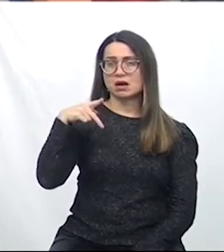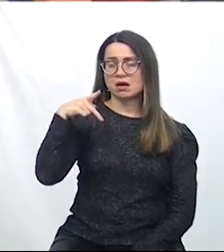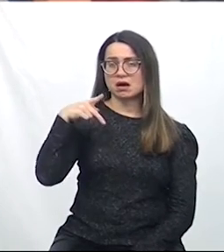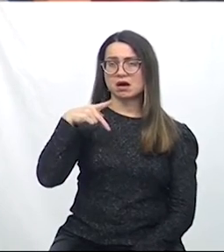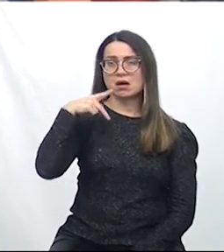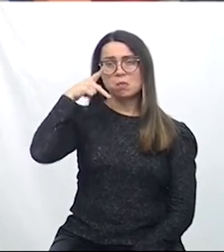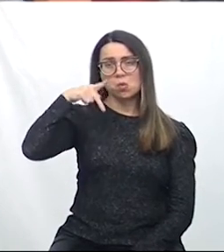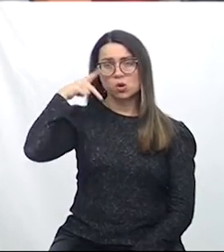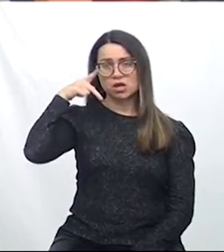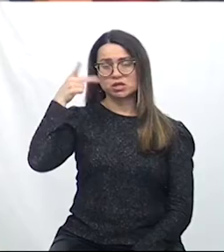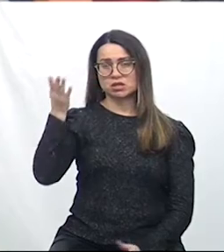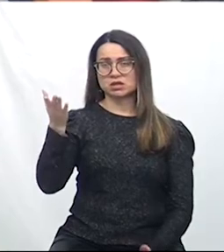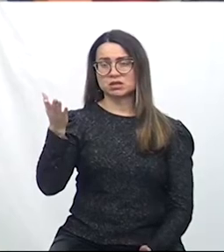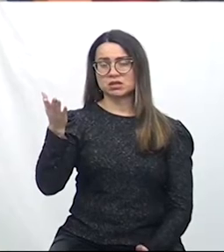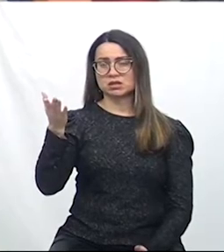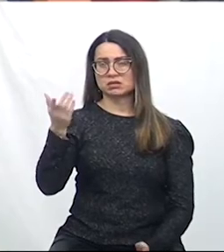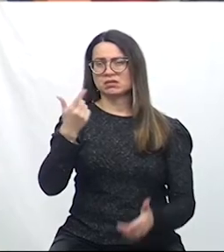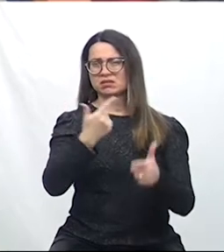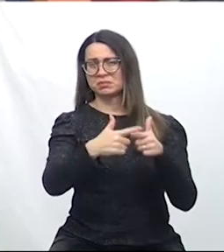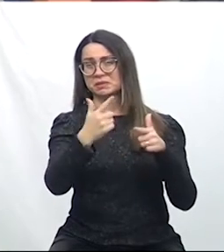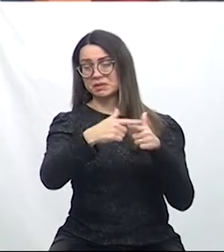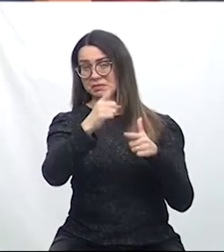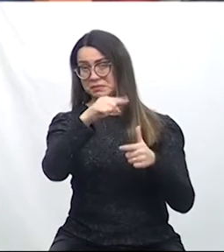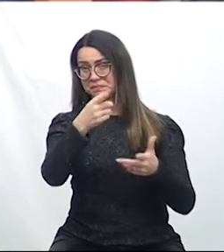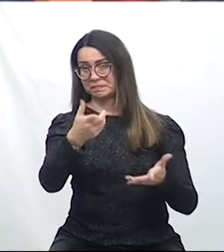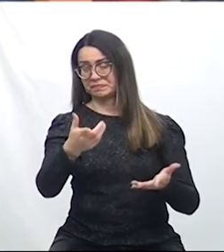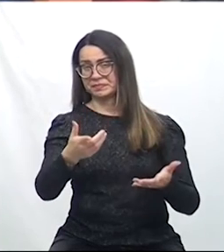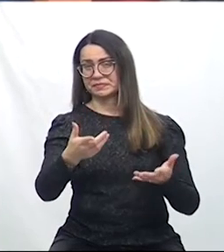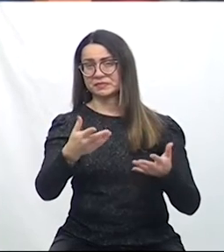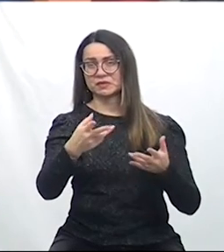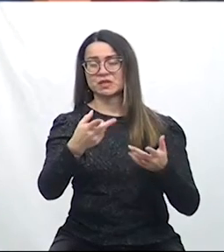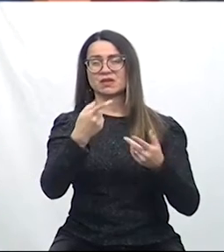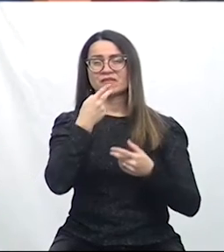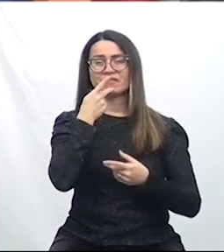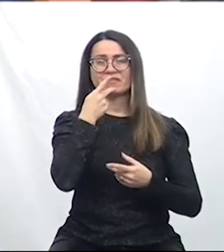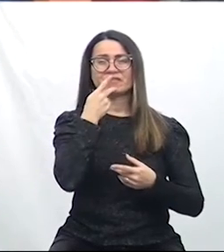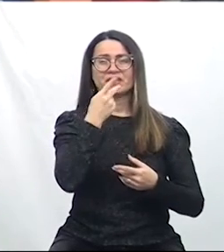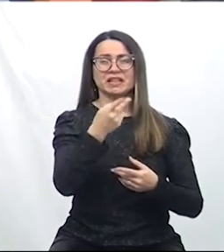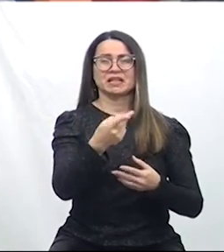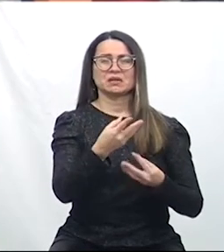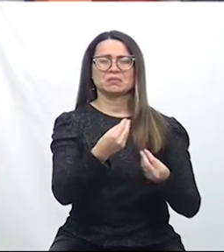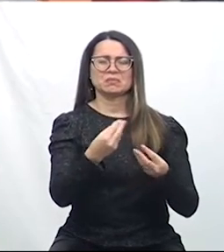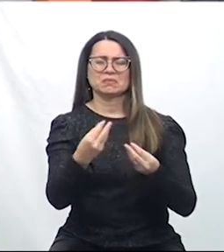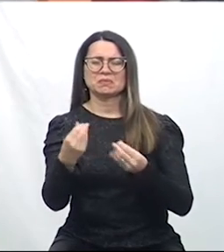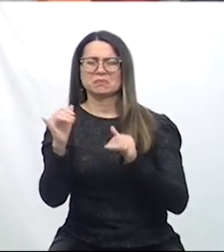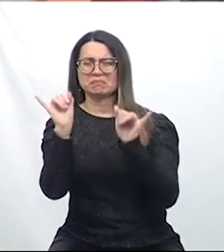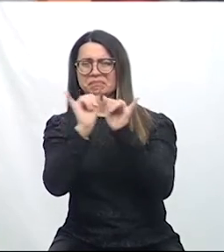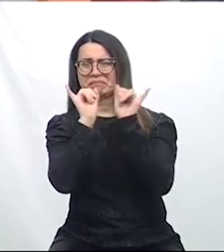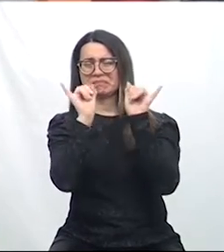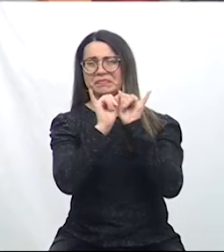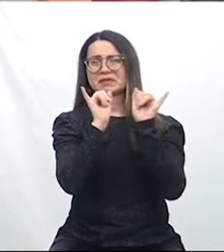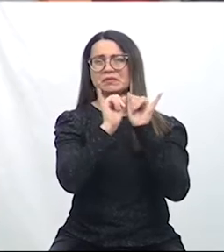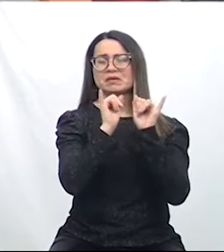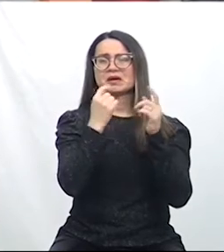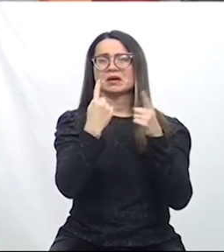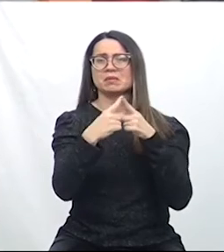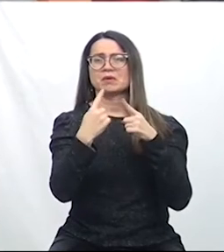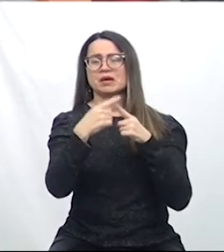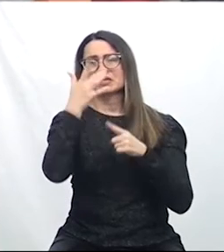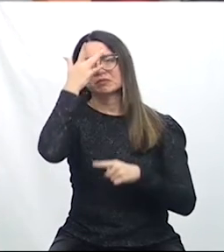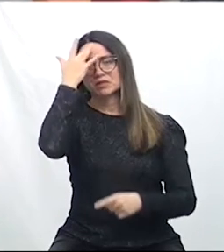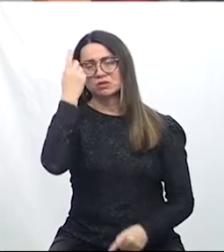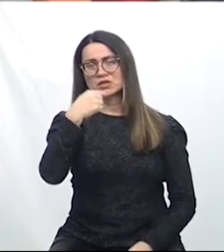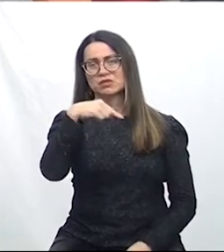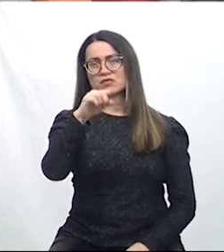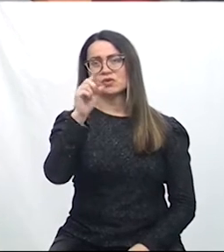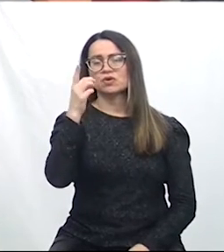que é o problema, né? Daí estão dizendo uma série de coisas aí, uma série de besteira. Porque das pessoas que foram no 7 de